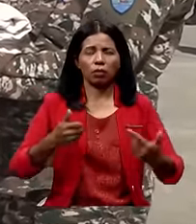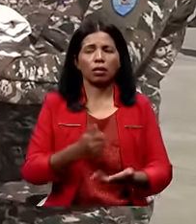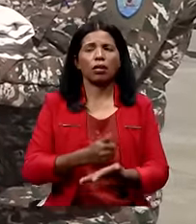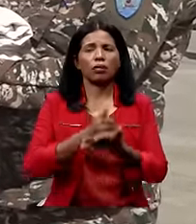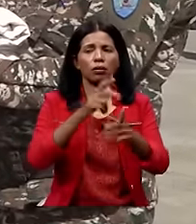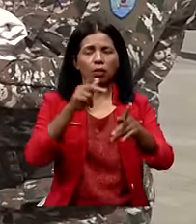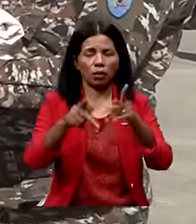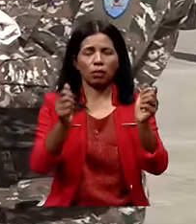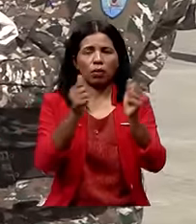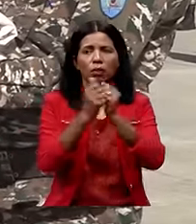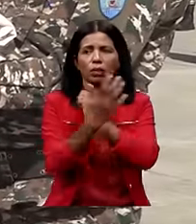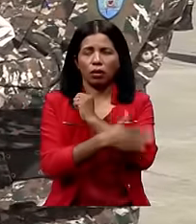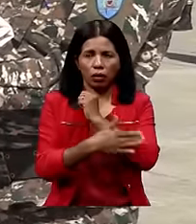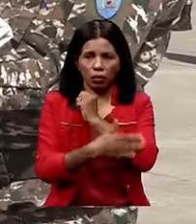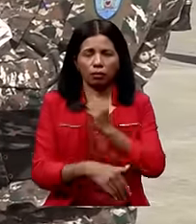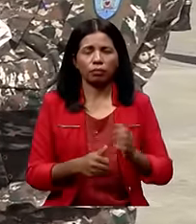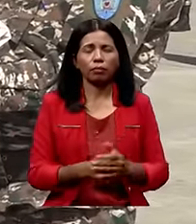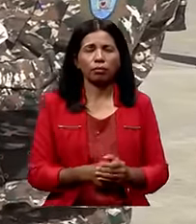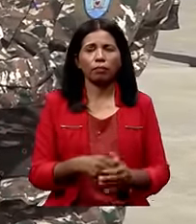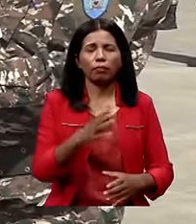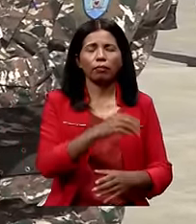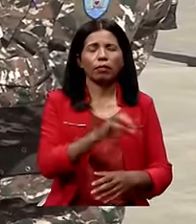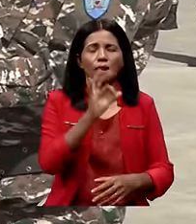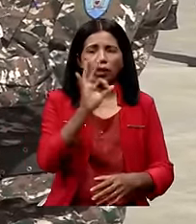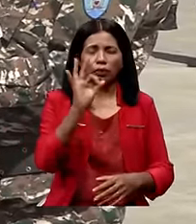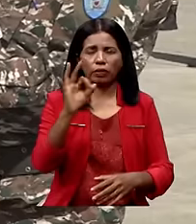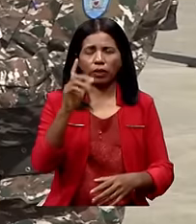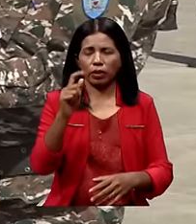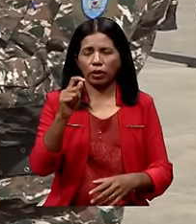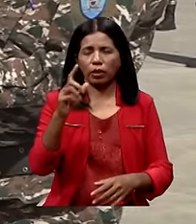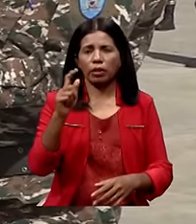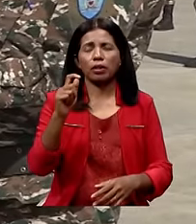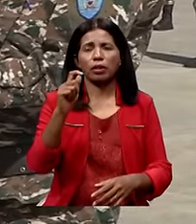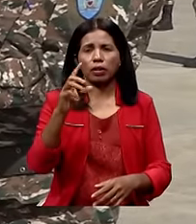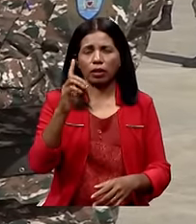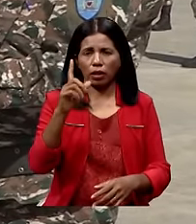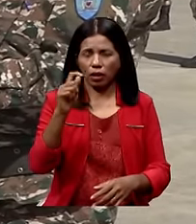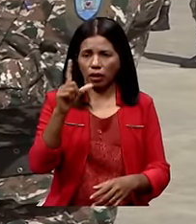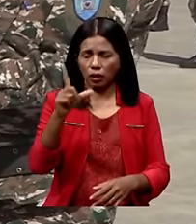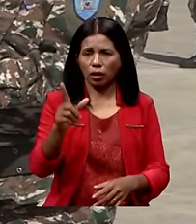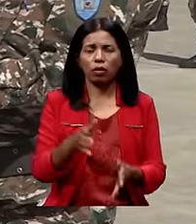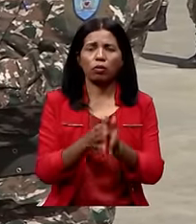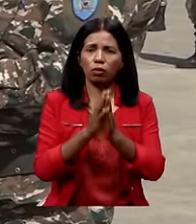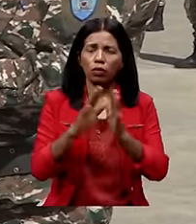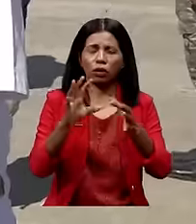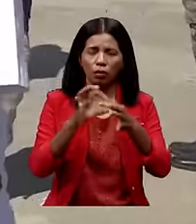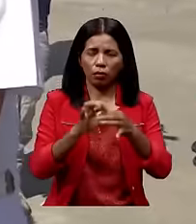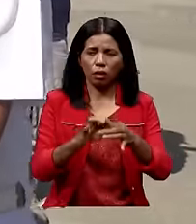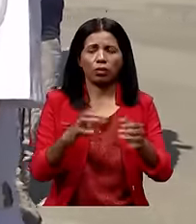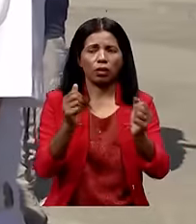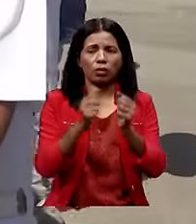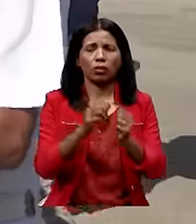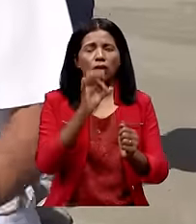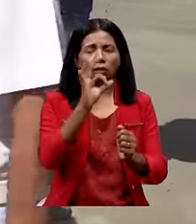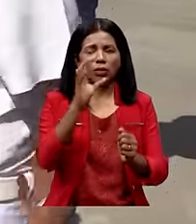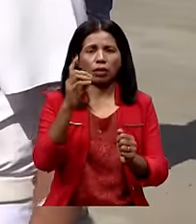povu no nação. Comandante componente naval FFRTL, Comodoro Izinu das Neves, husu membro naval FFRTL